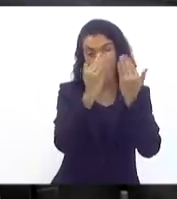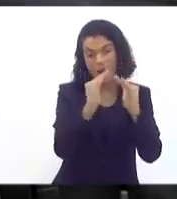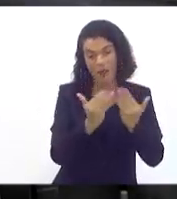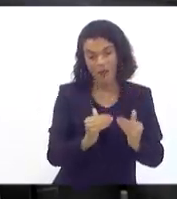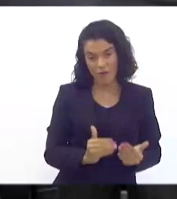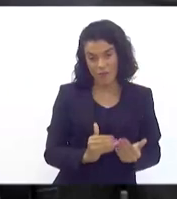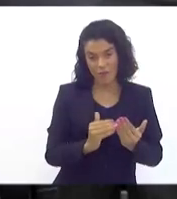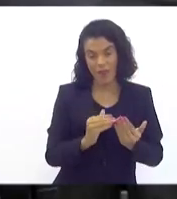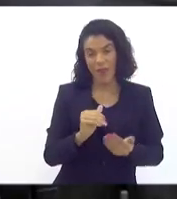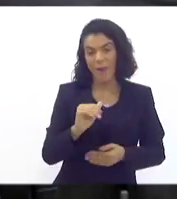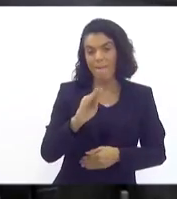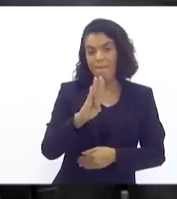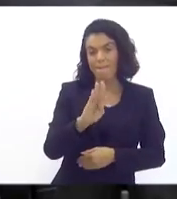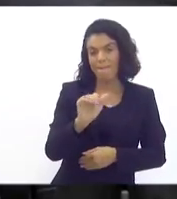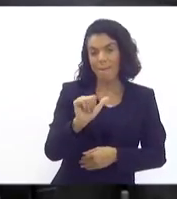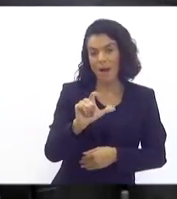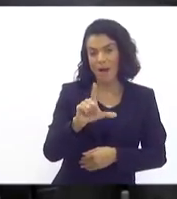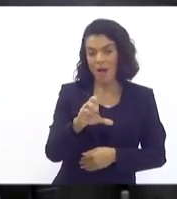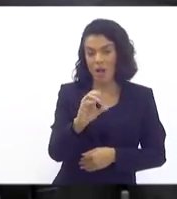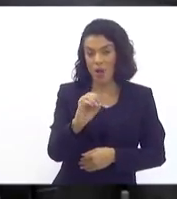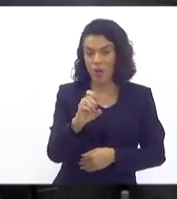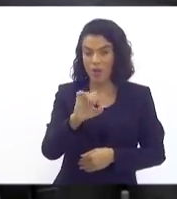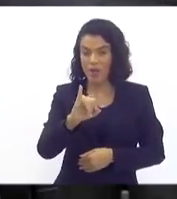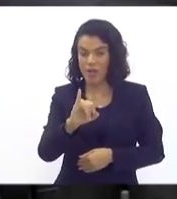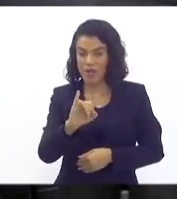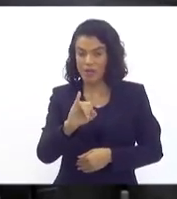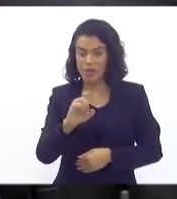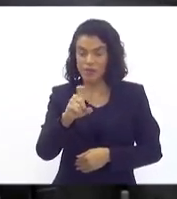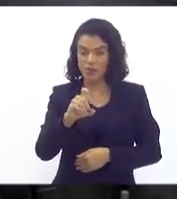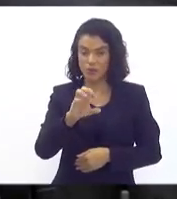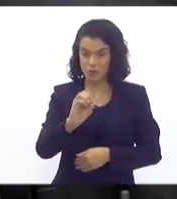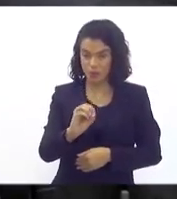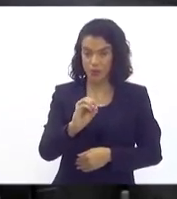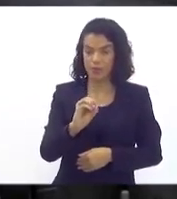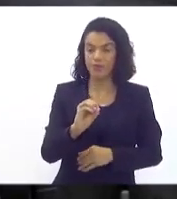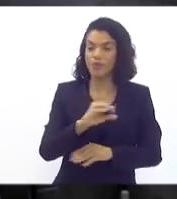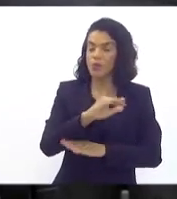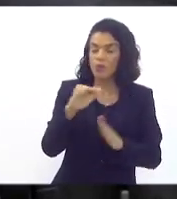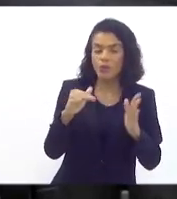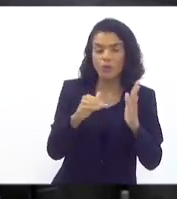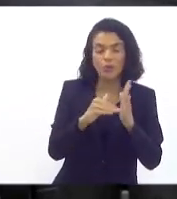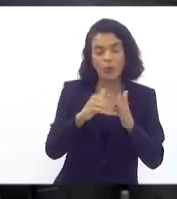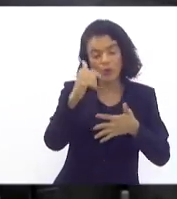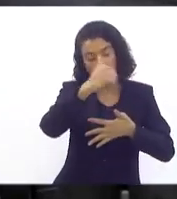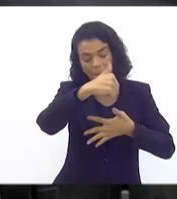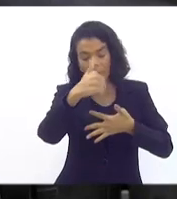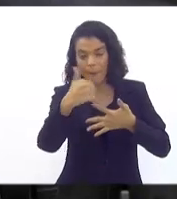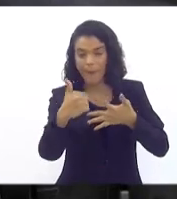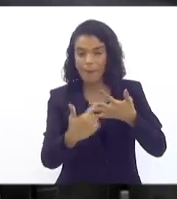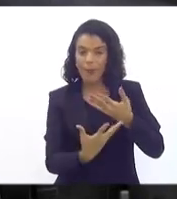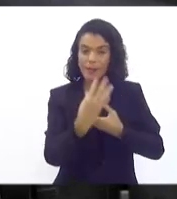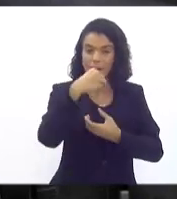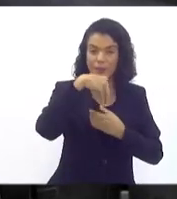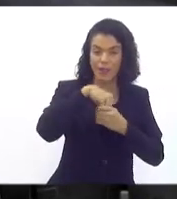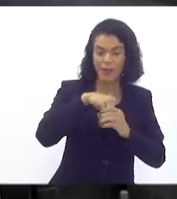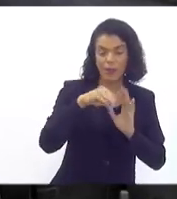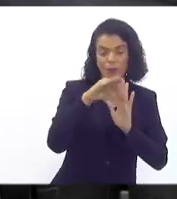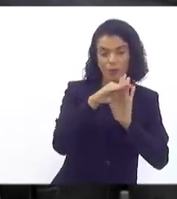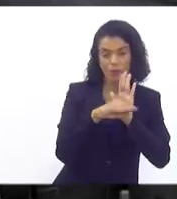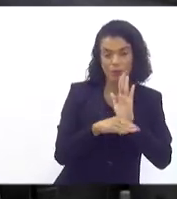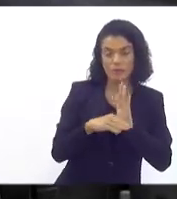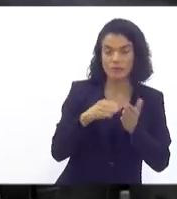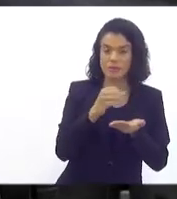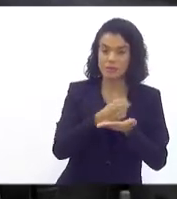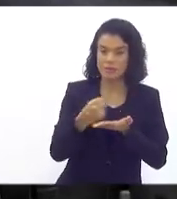de valuation que o Mercado Chama de de processo de diligência pré tudo isso tem que ser levado no processo da concessão e